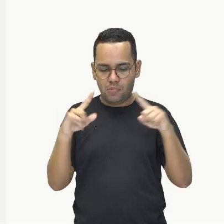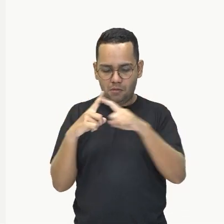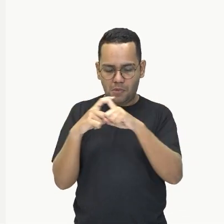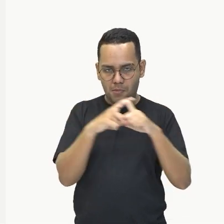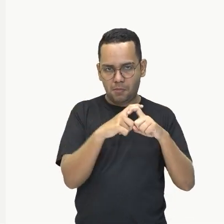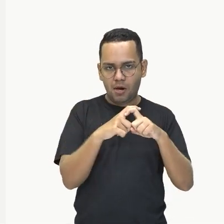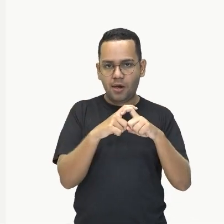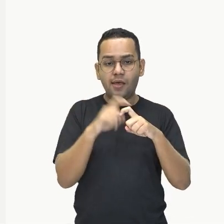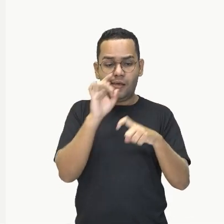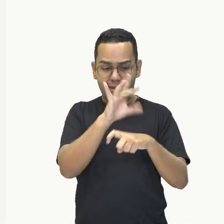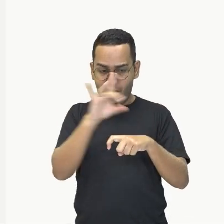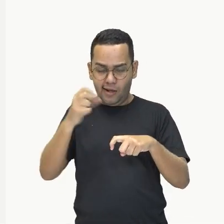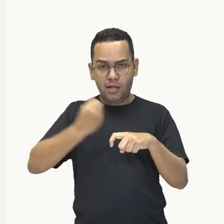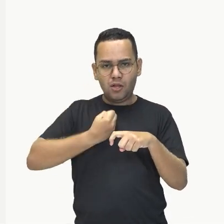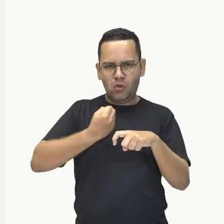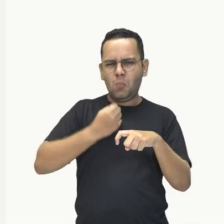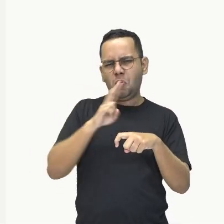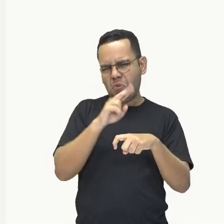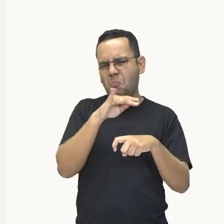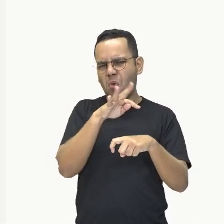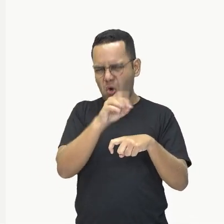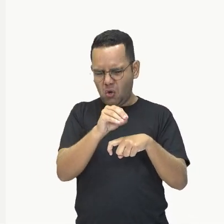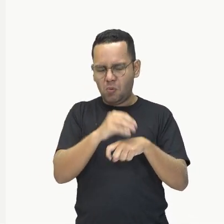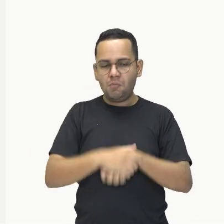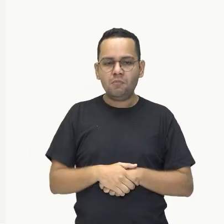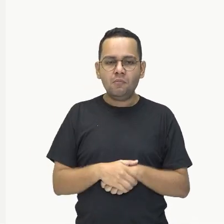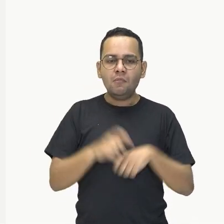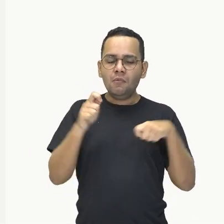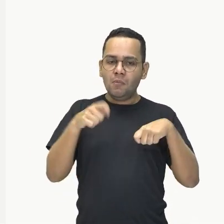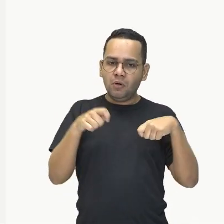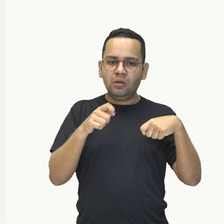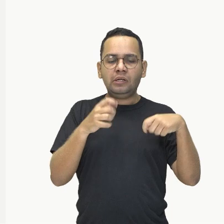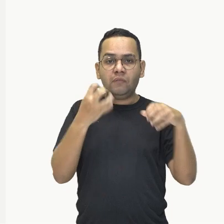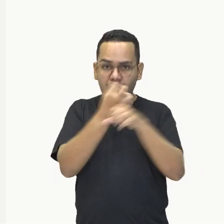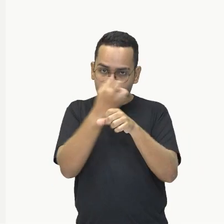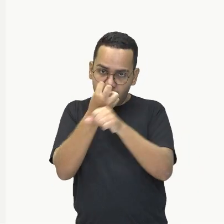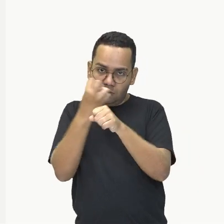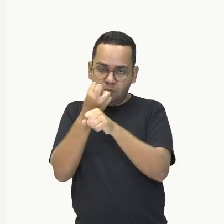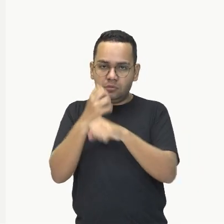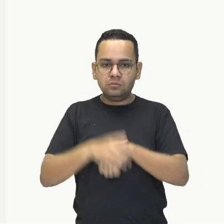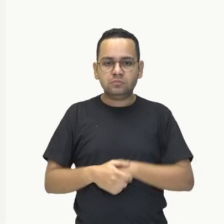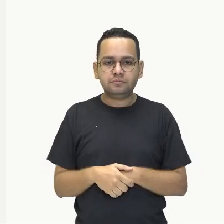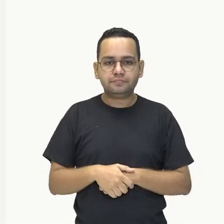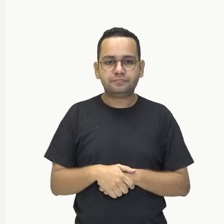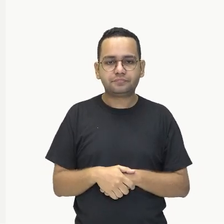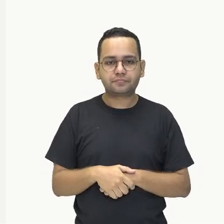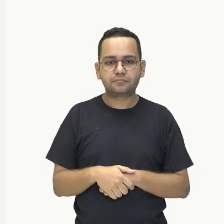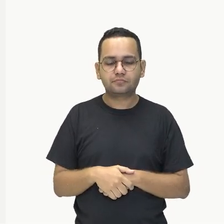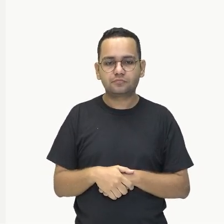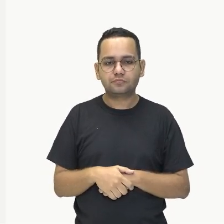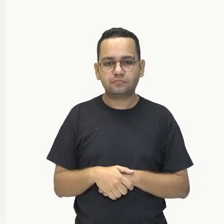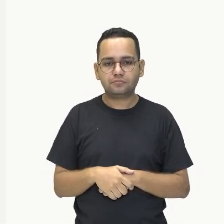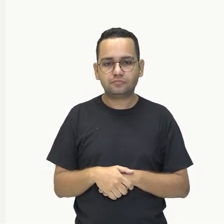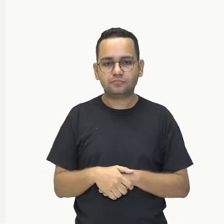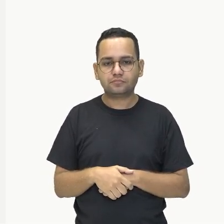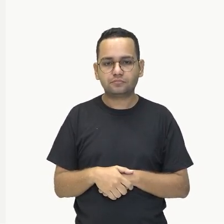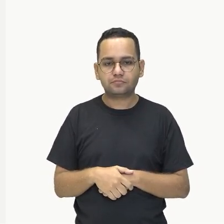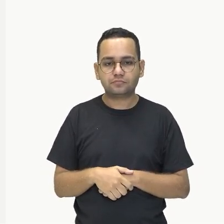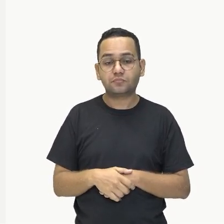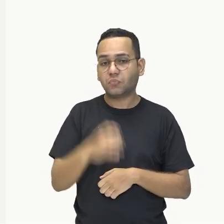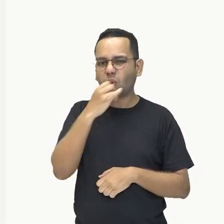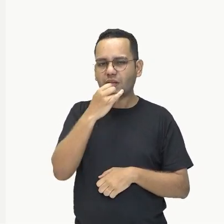puderem efetuar a adição, tá? Eu não vou ter aqui, no caso, um